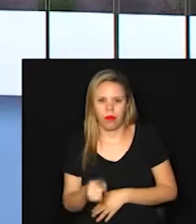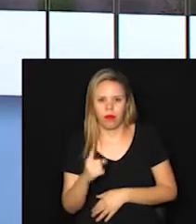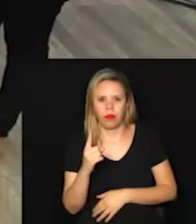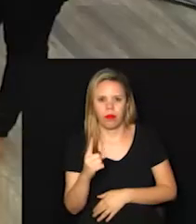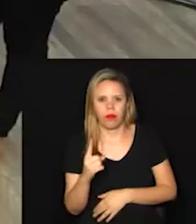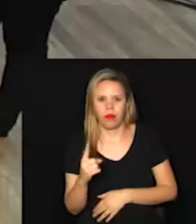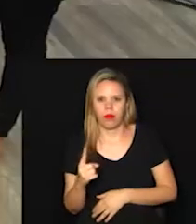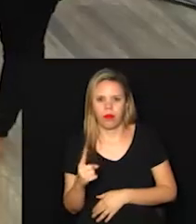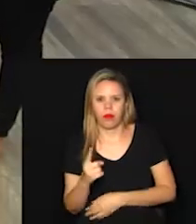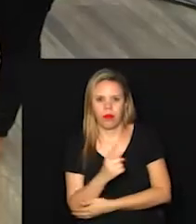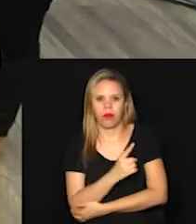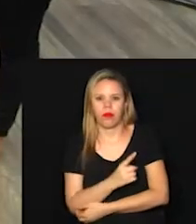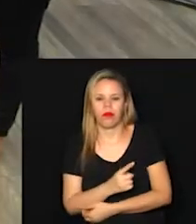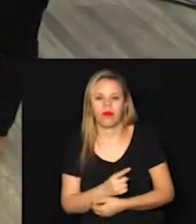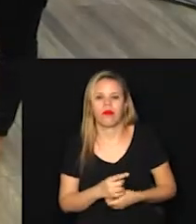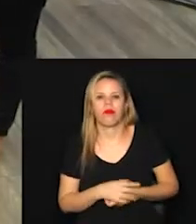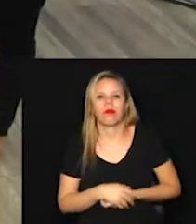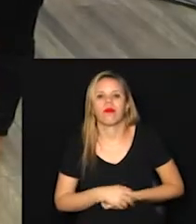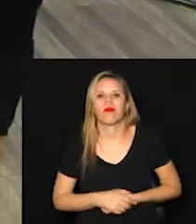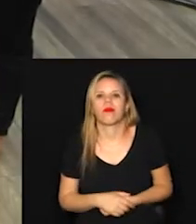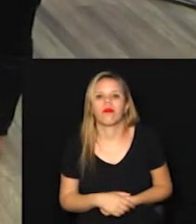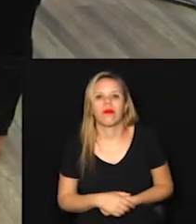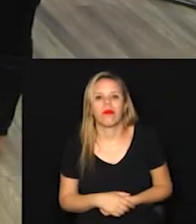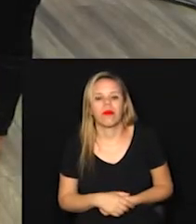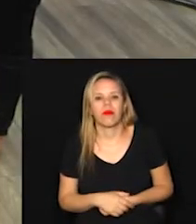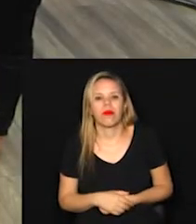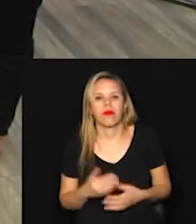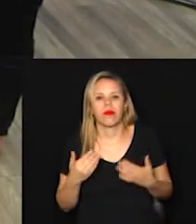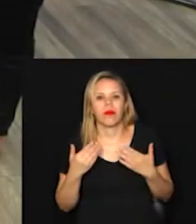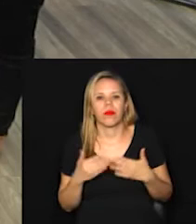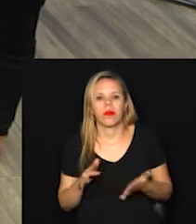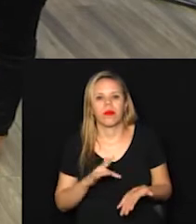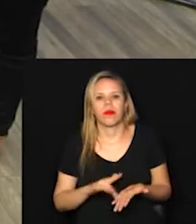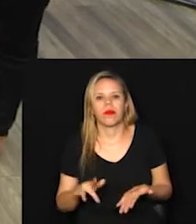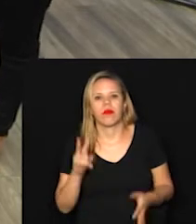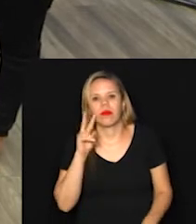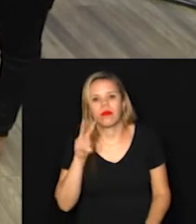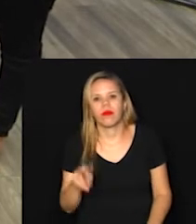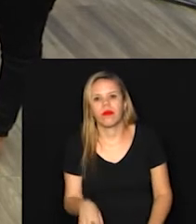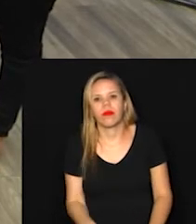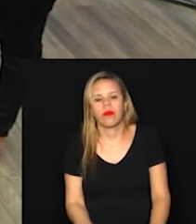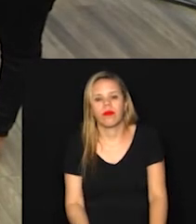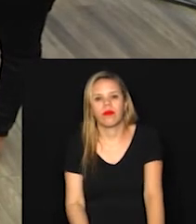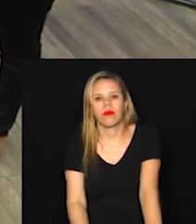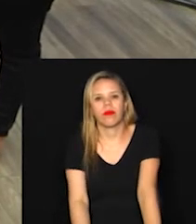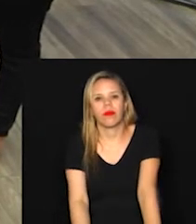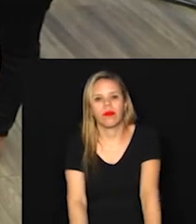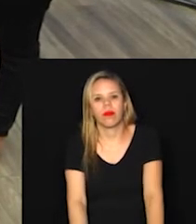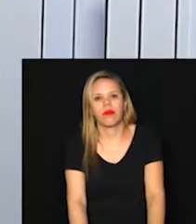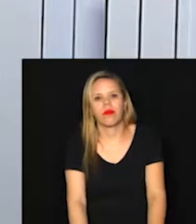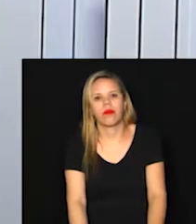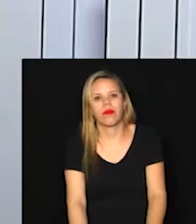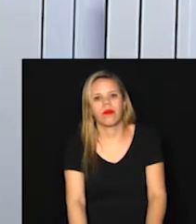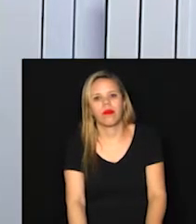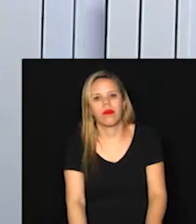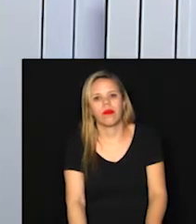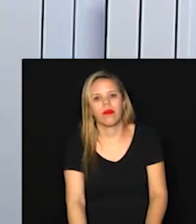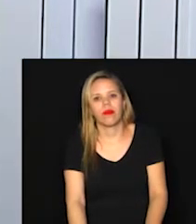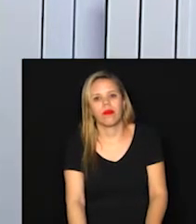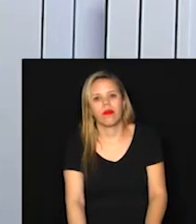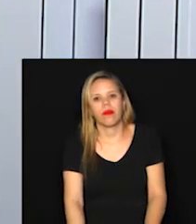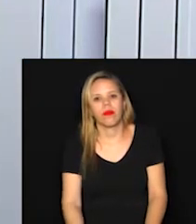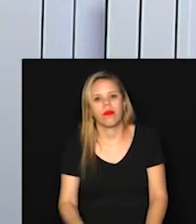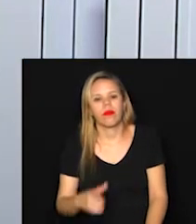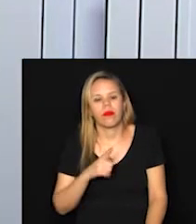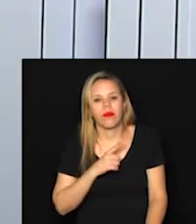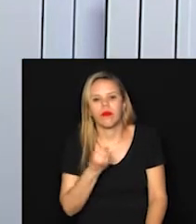e atualizados de hoje, Gabriel? Deixa eu abrir aqui novamente para a gente poder dar a informação correta. Nós temos